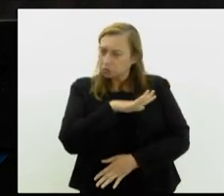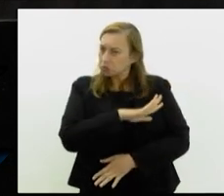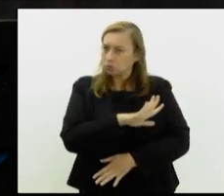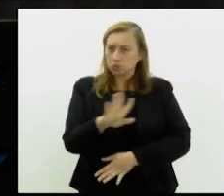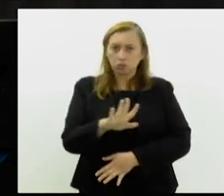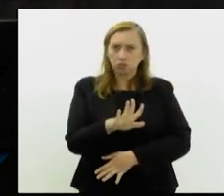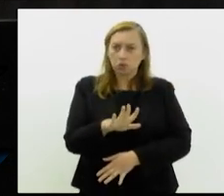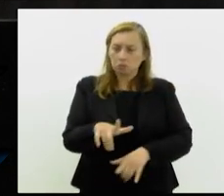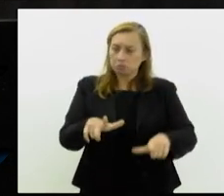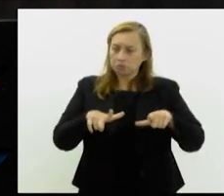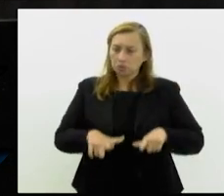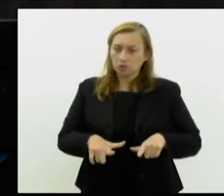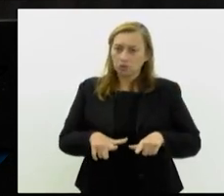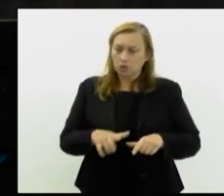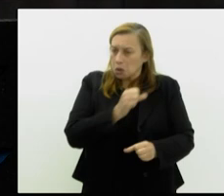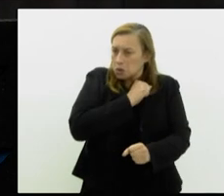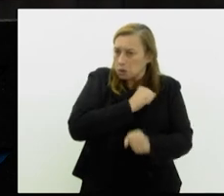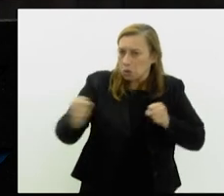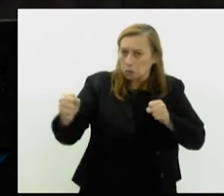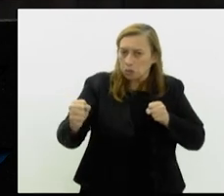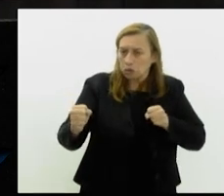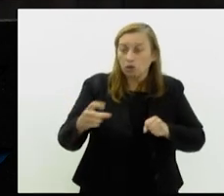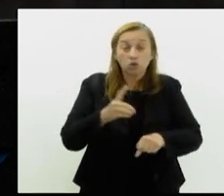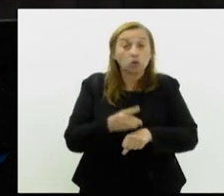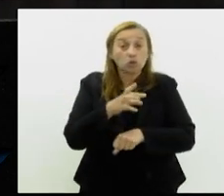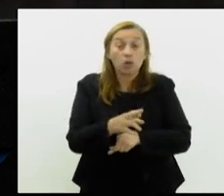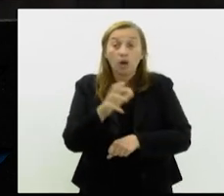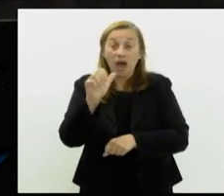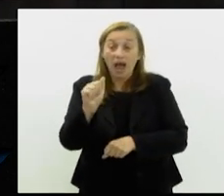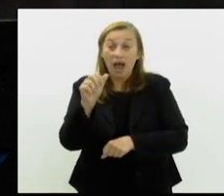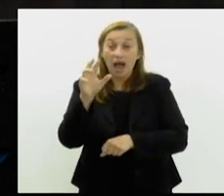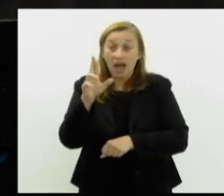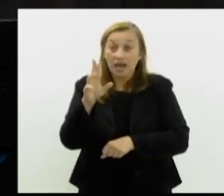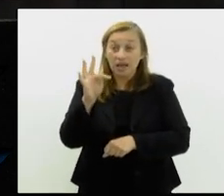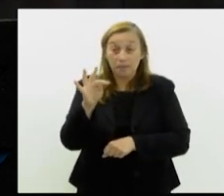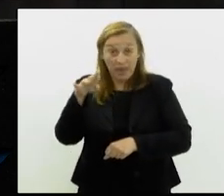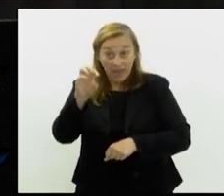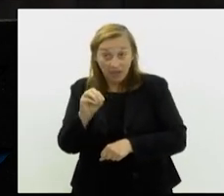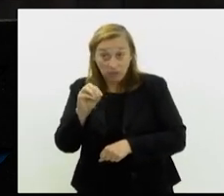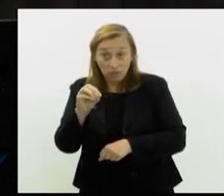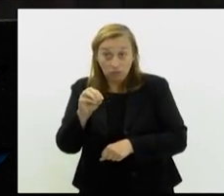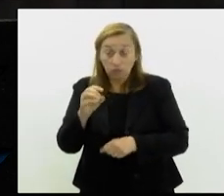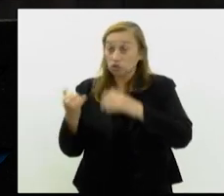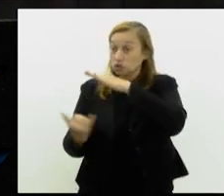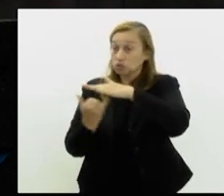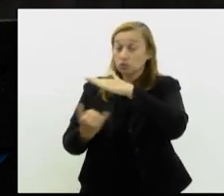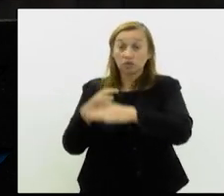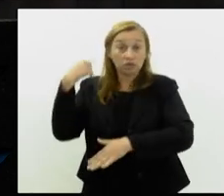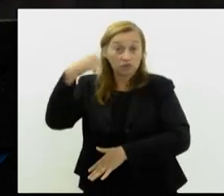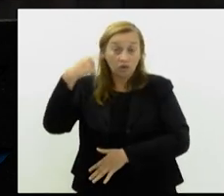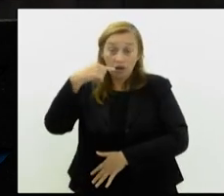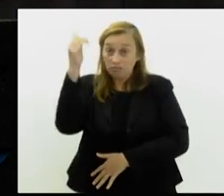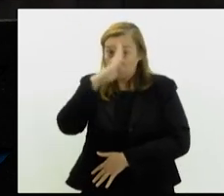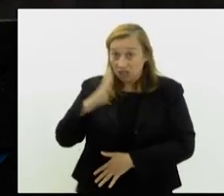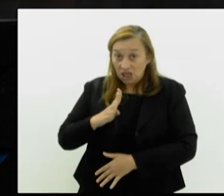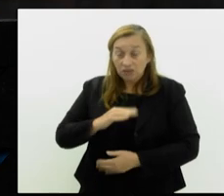ao Dr ariberto da do Instituto de arquiteto de advogados brasileiros